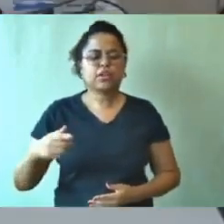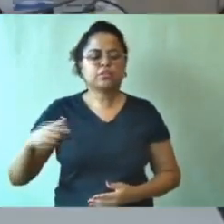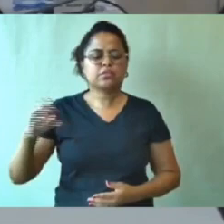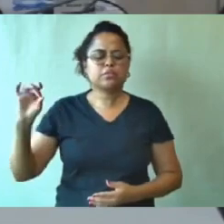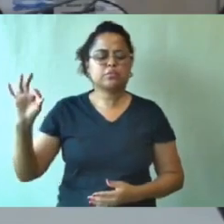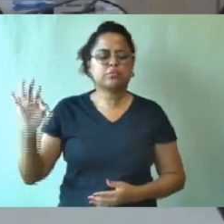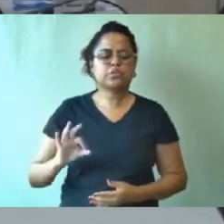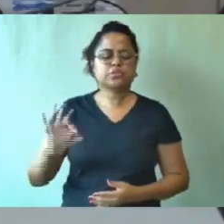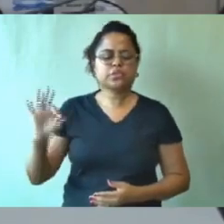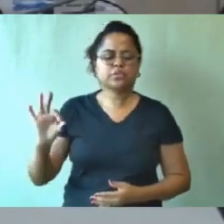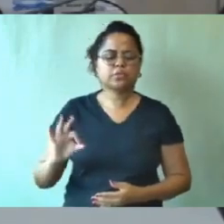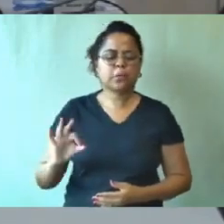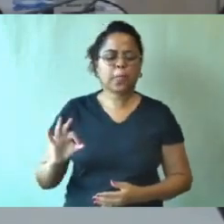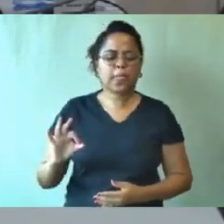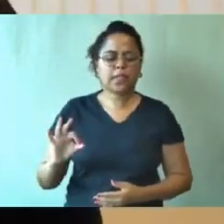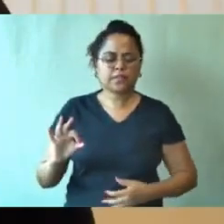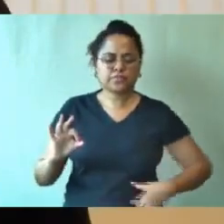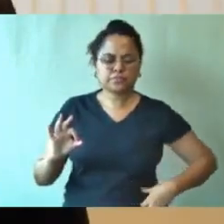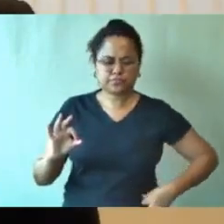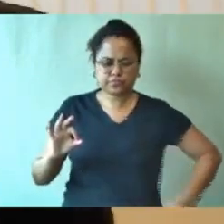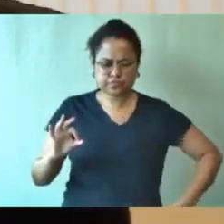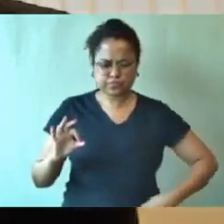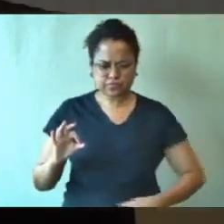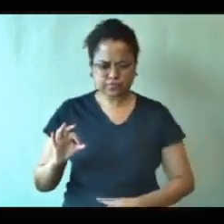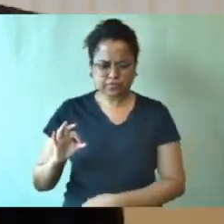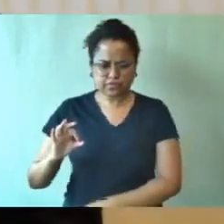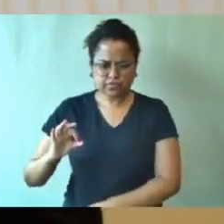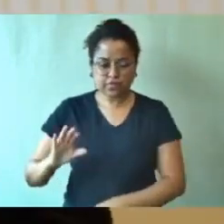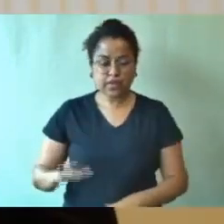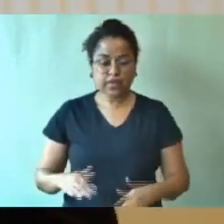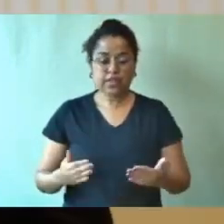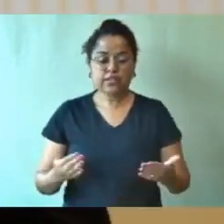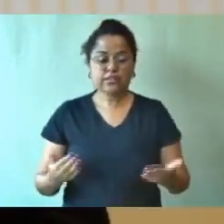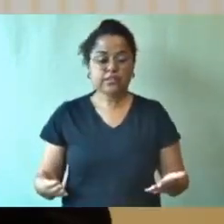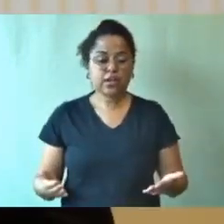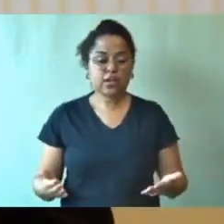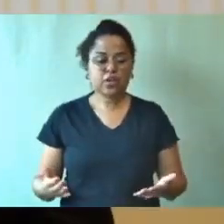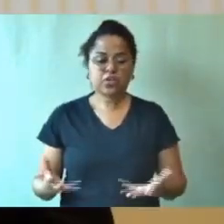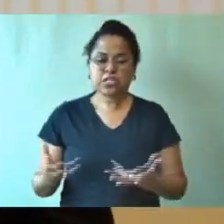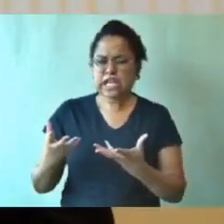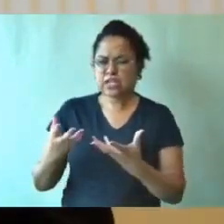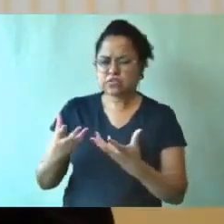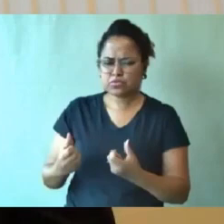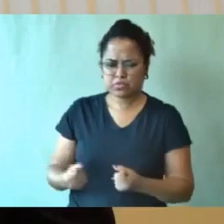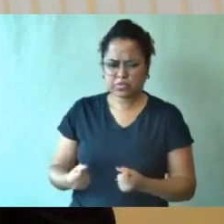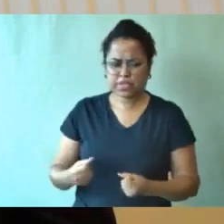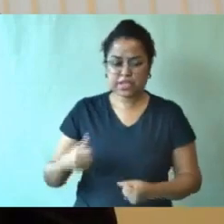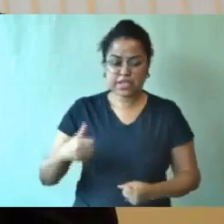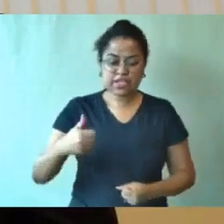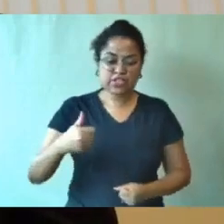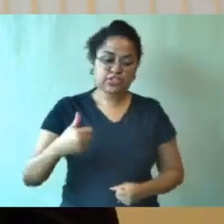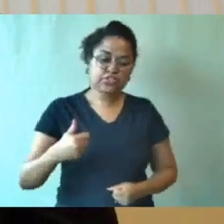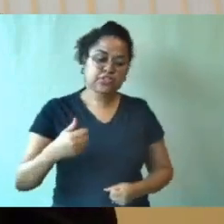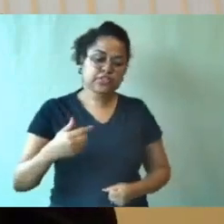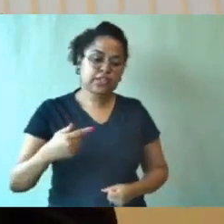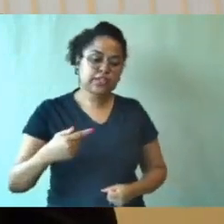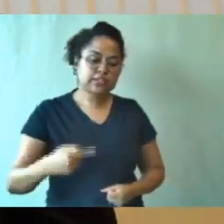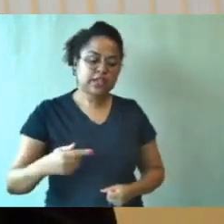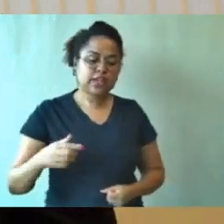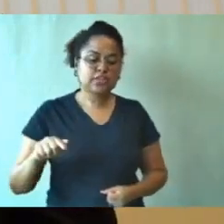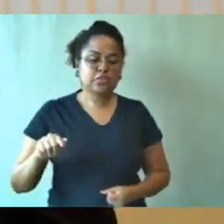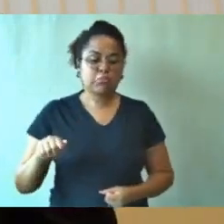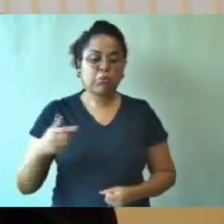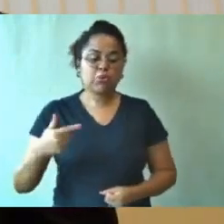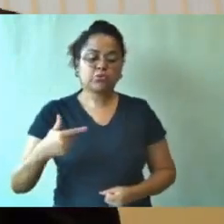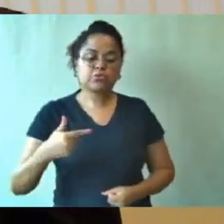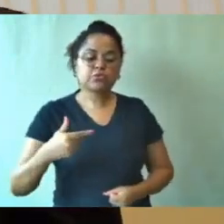Perdão, era só para frisar essa informação. Responder. Então, você assumir 17,76%